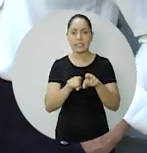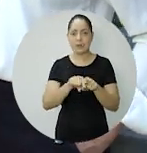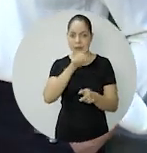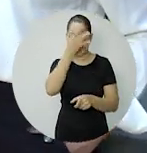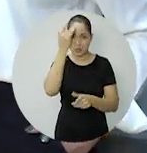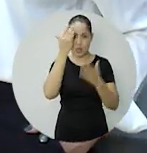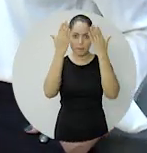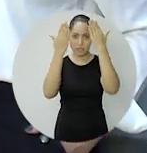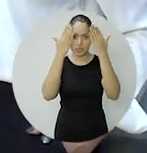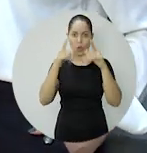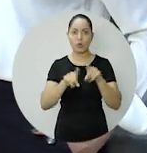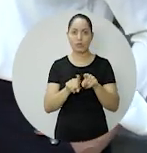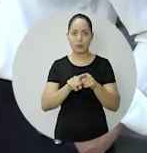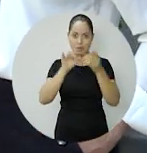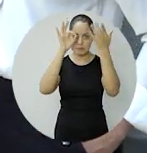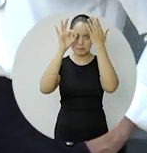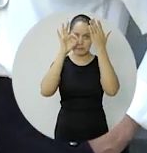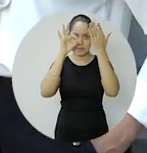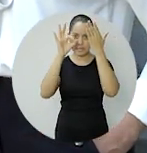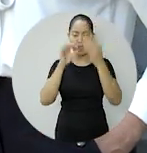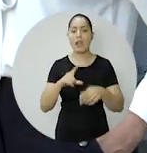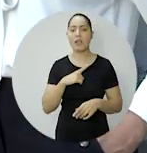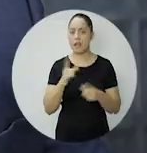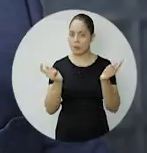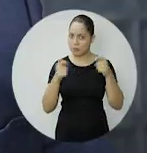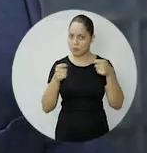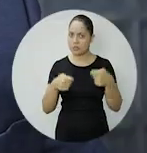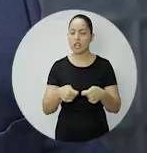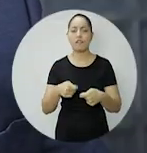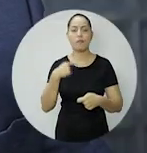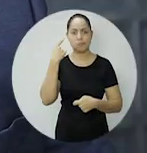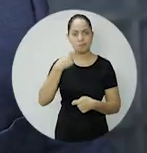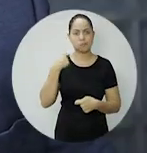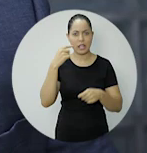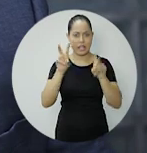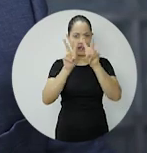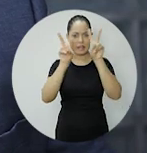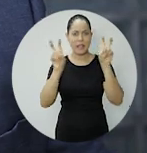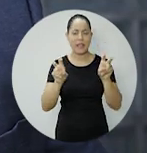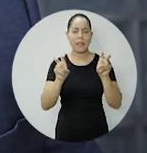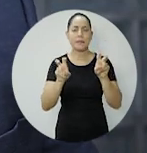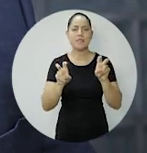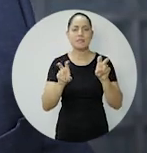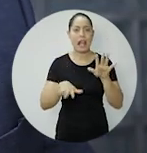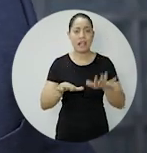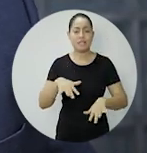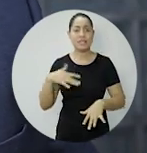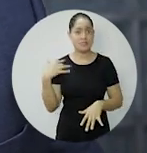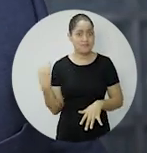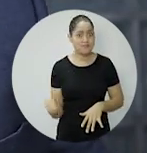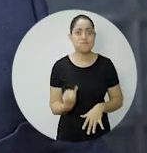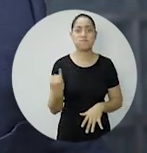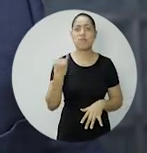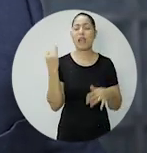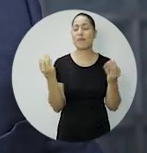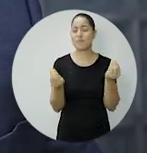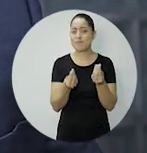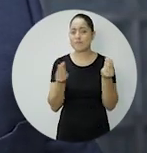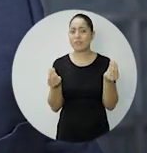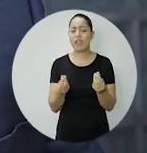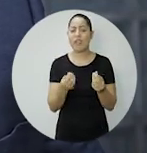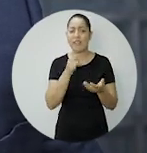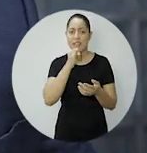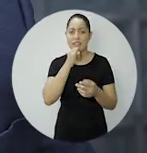entregar psicólogos e psiquiatras de maneira subsidiada para que o advogado trate de temas tão caros e